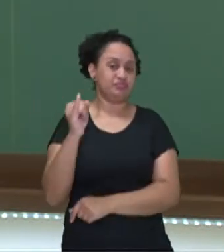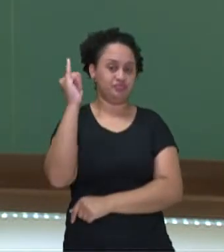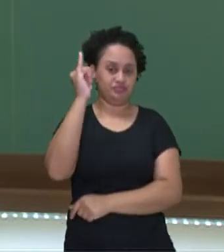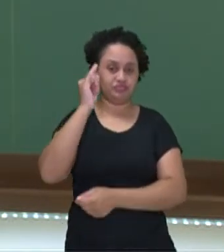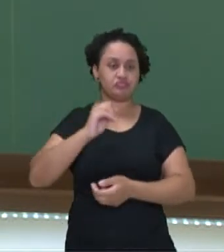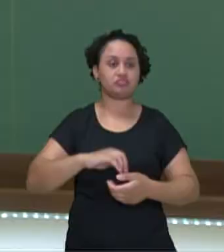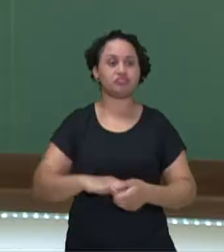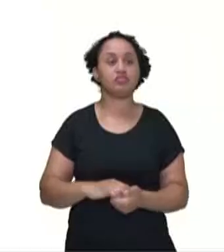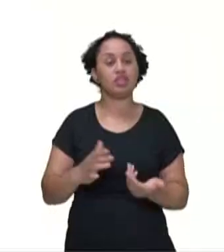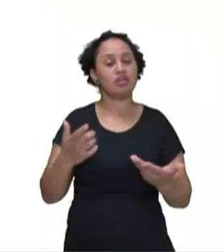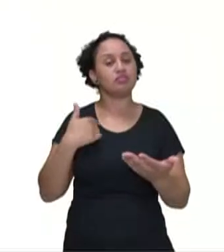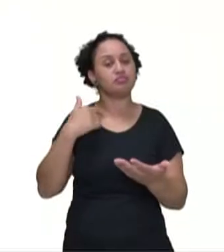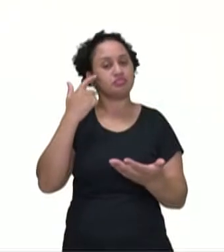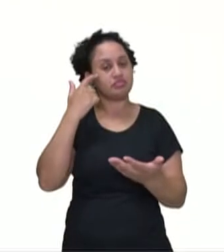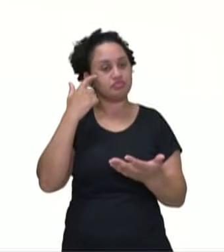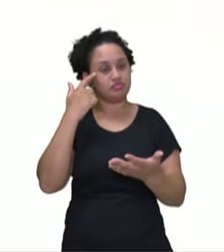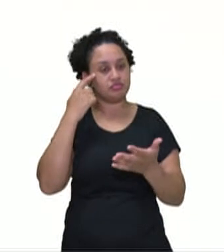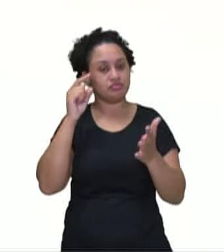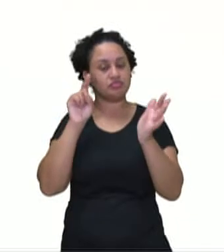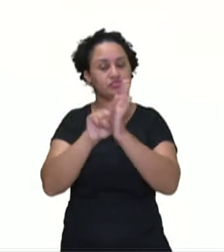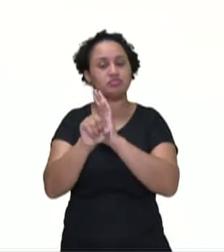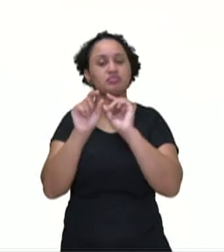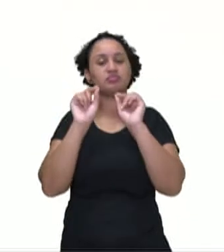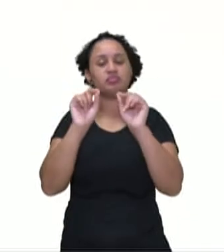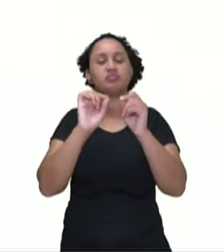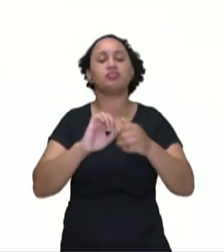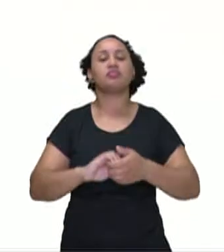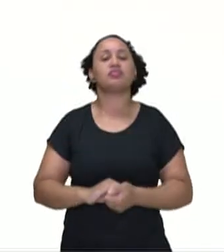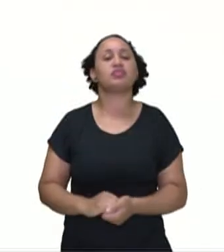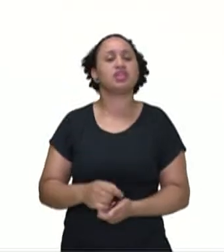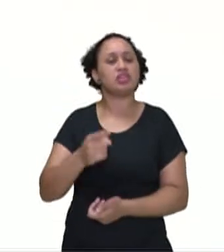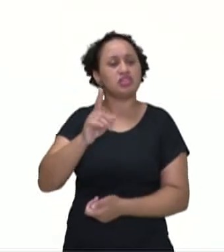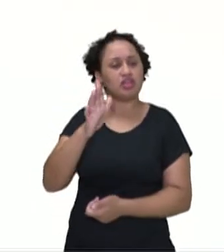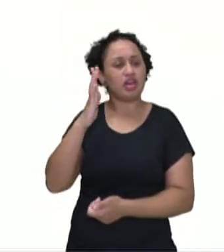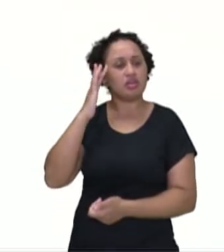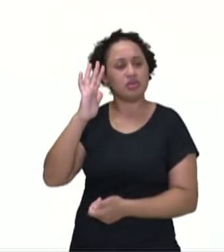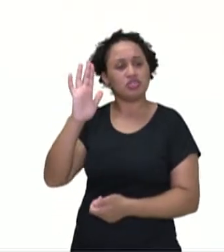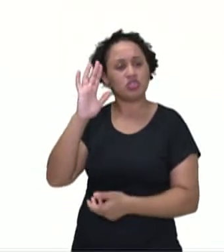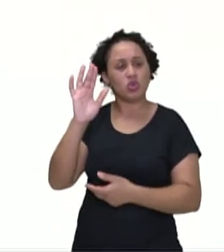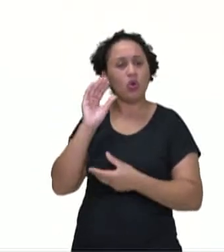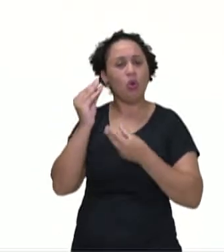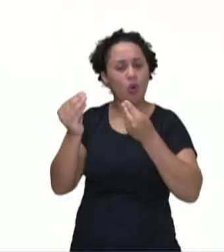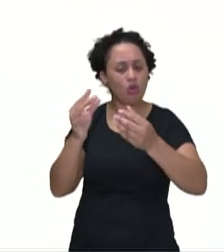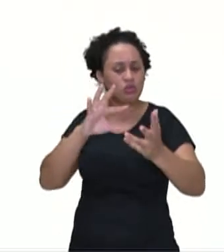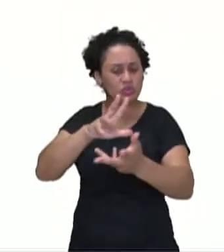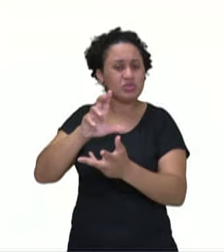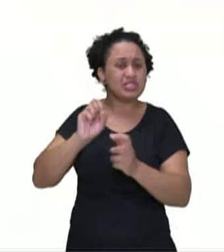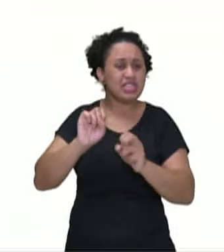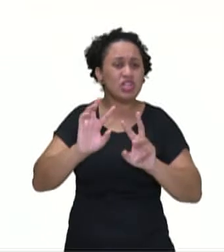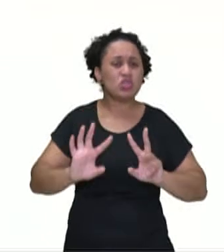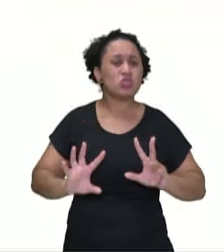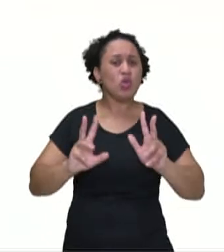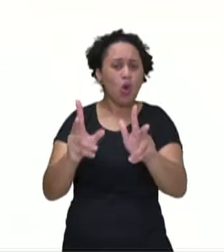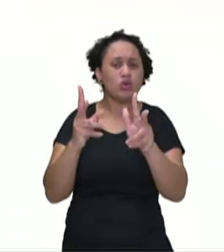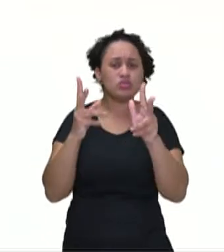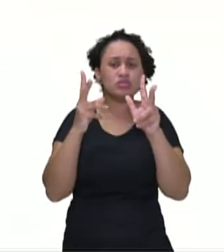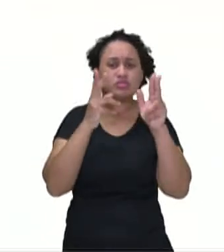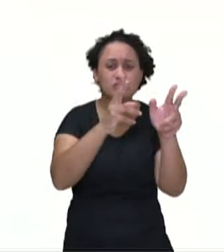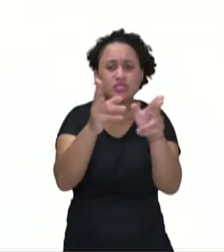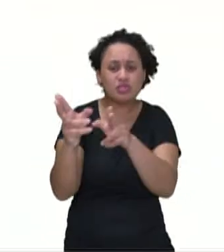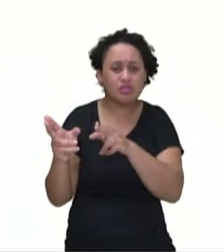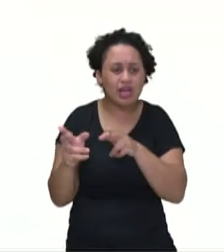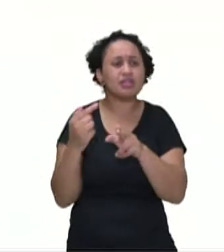Vamos pensar essa questão aqui. Já imaginou como seria o mundo se todos fossem iguais, tivessem os